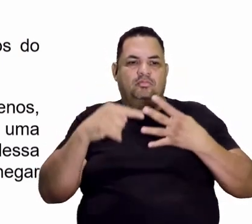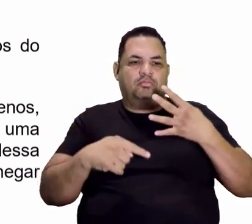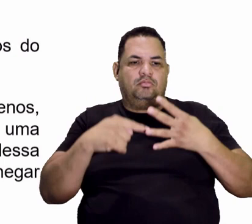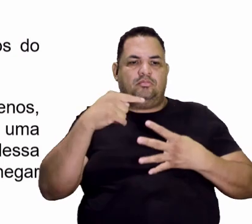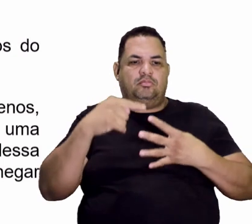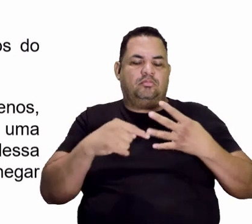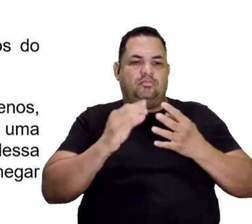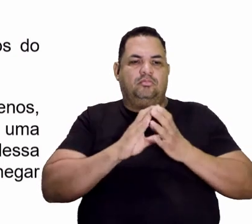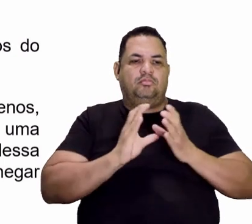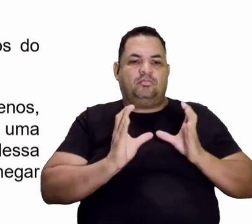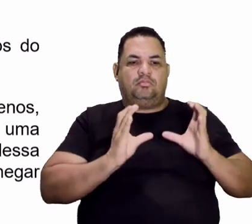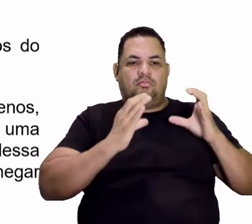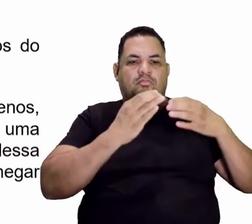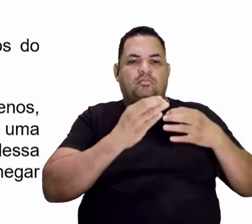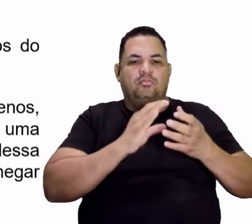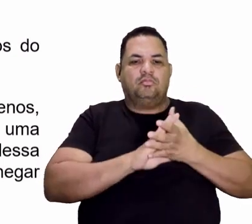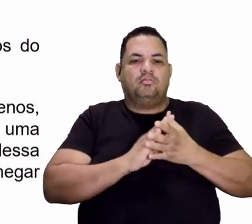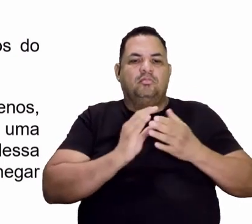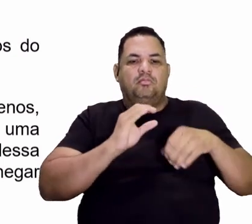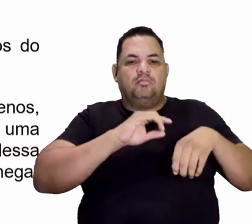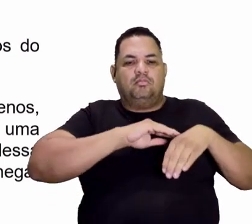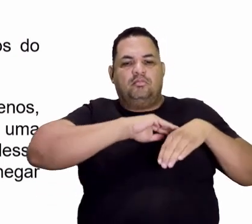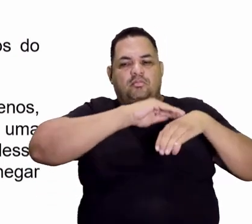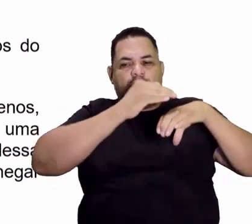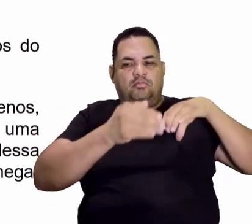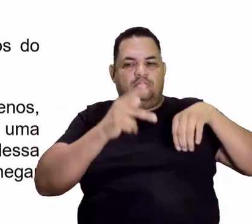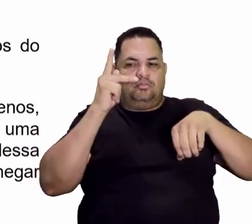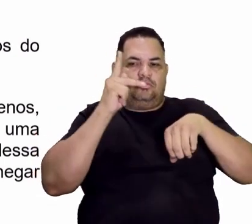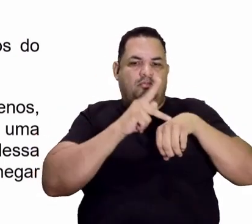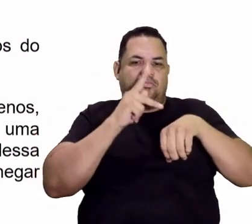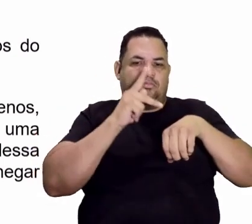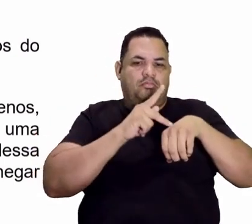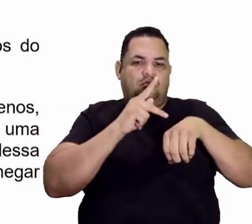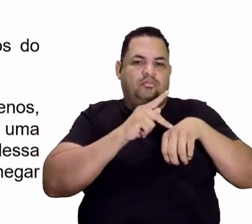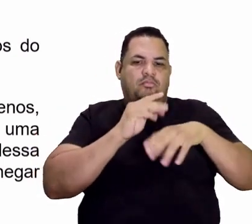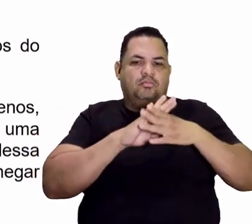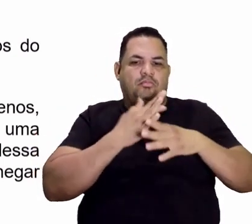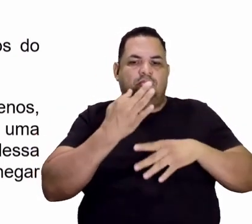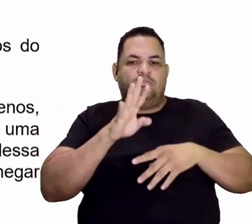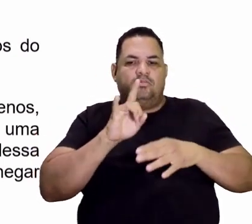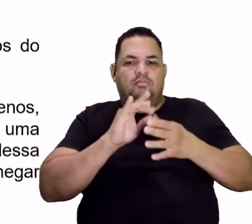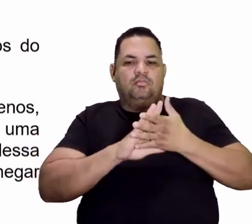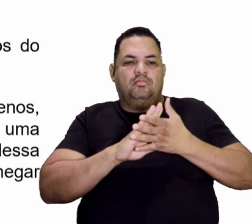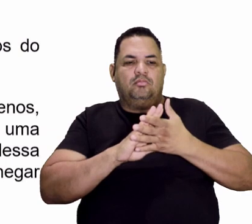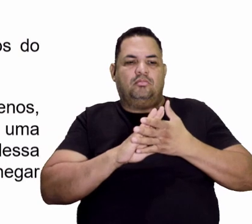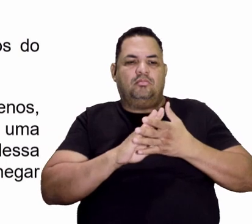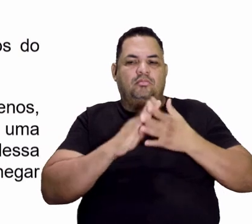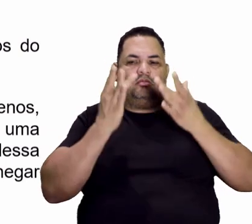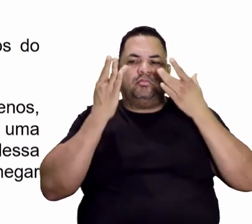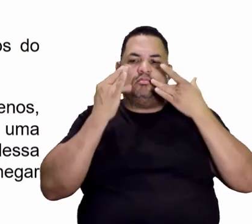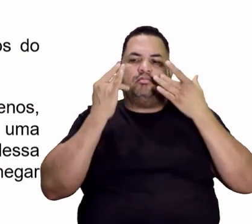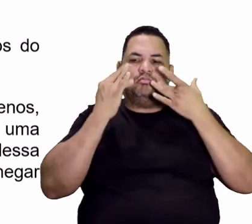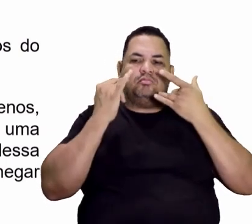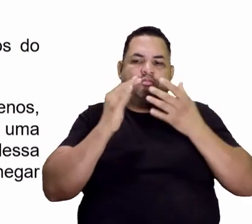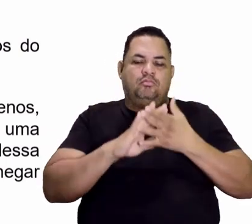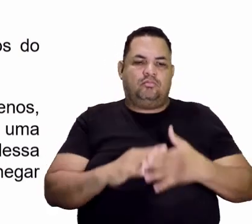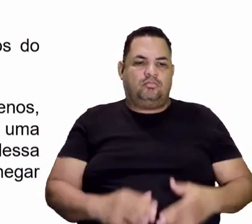Teoria da tribo, ídolos da caverna, ídolos do fórum, ídolos do